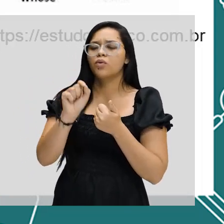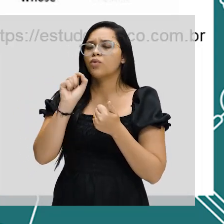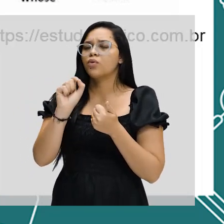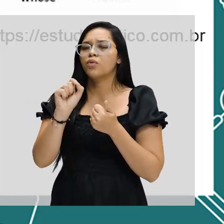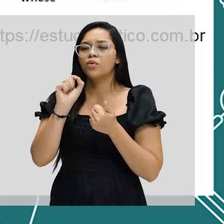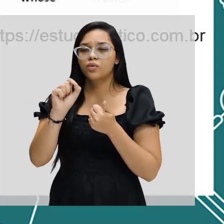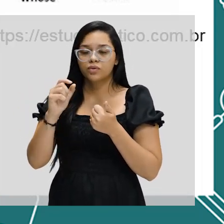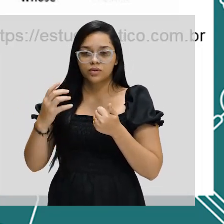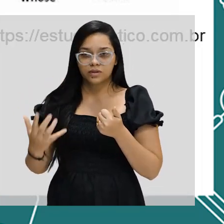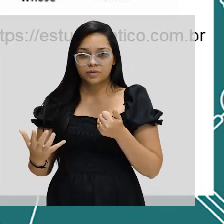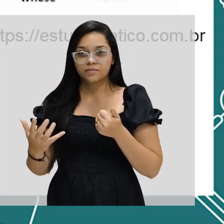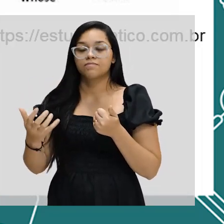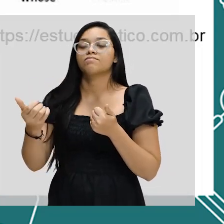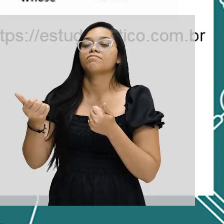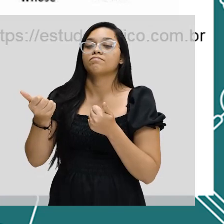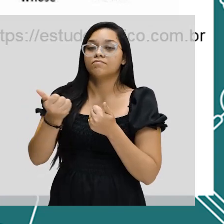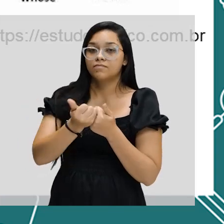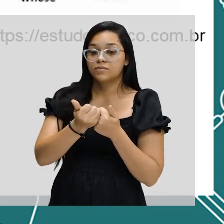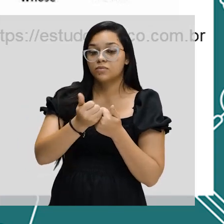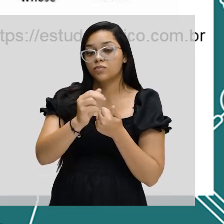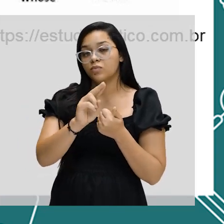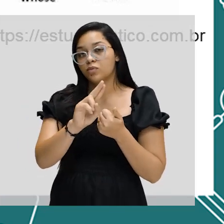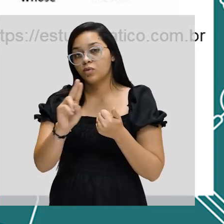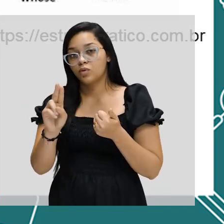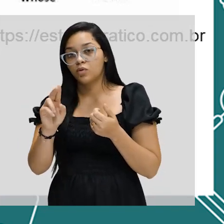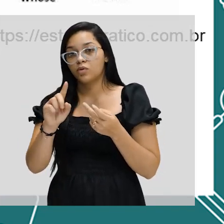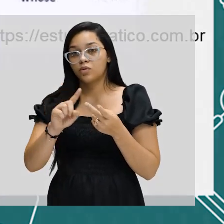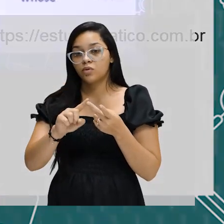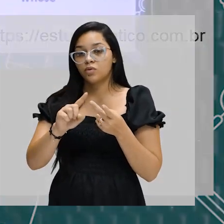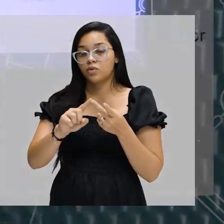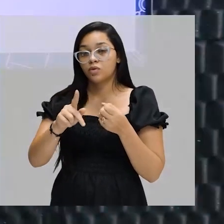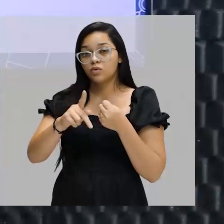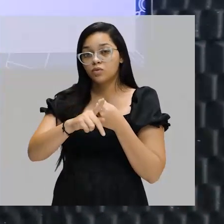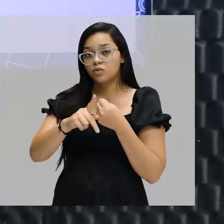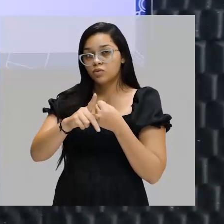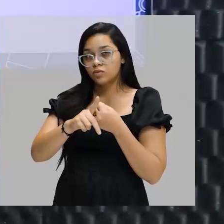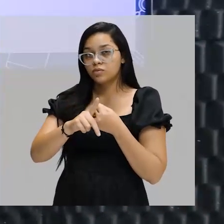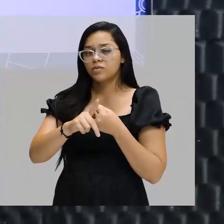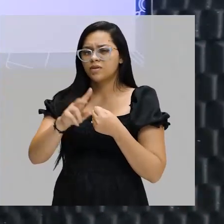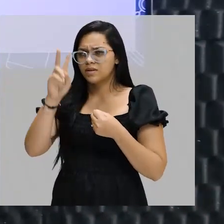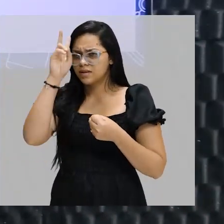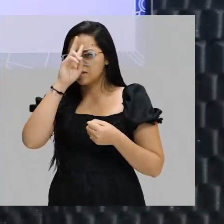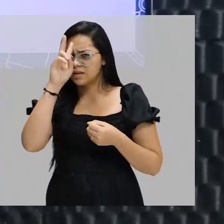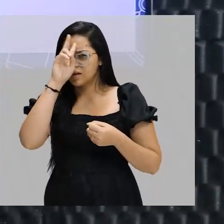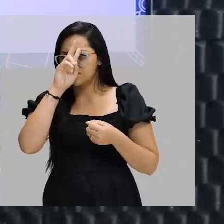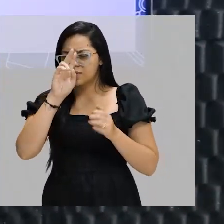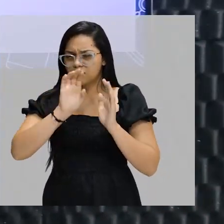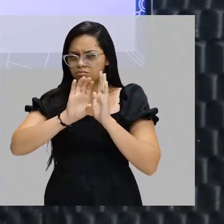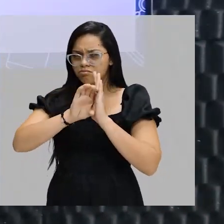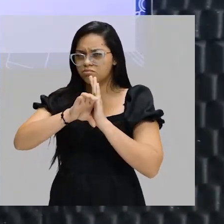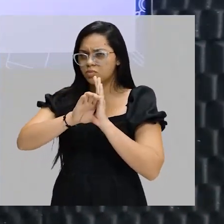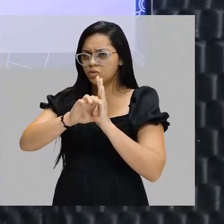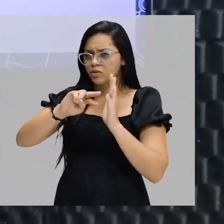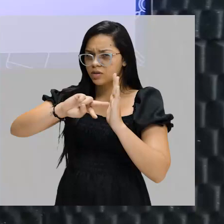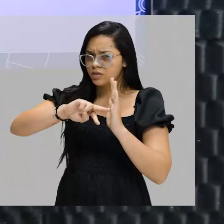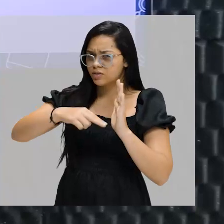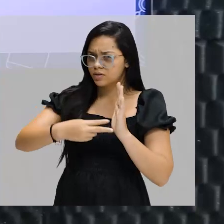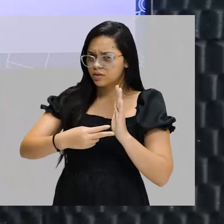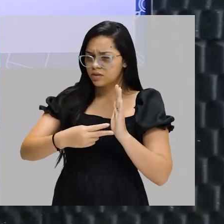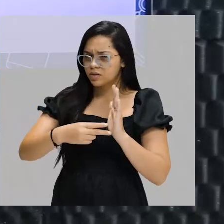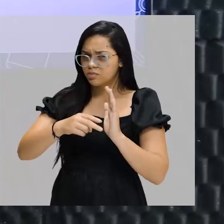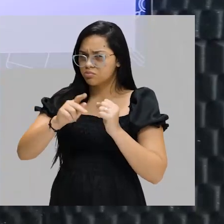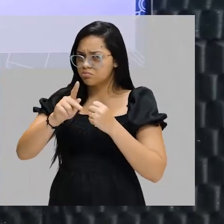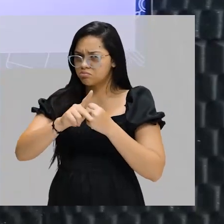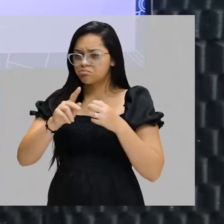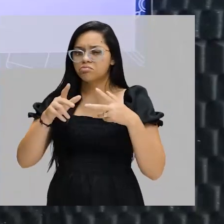elas substituem nomes e pronomes. Lembra que a definição do que é um pronome de maneira